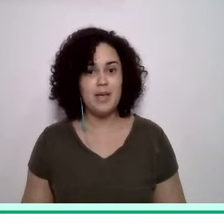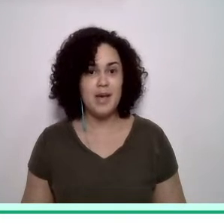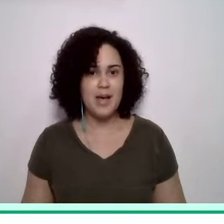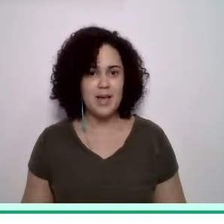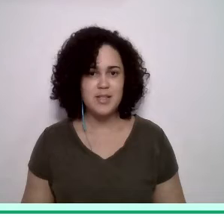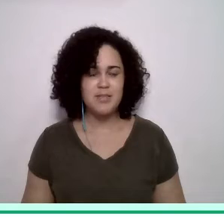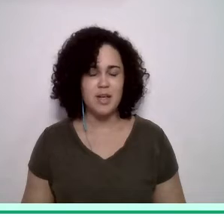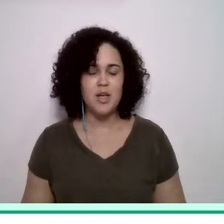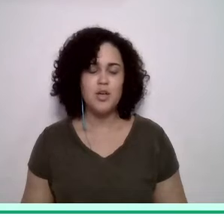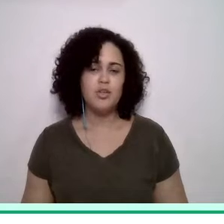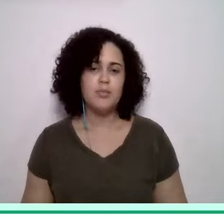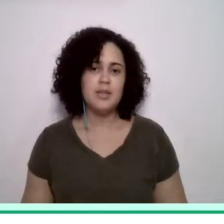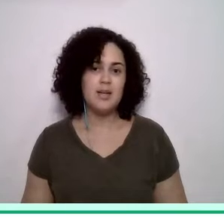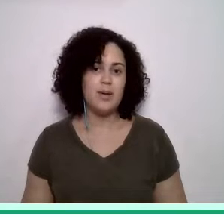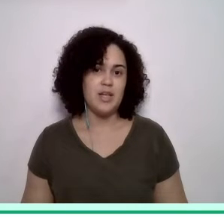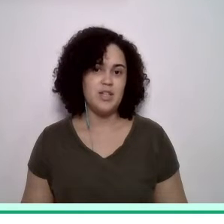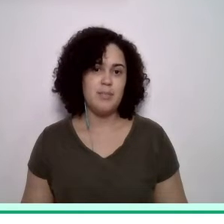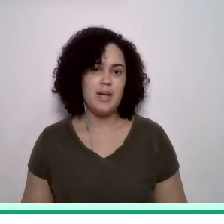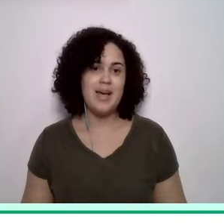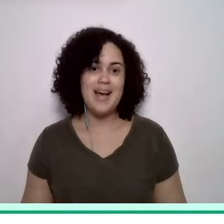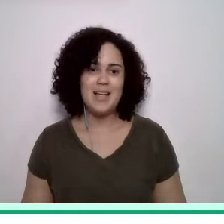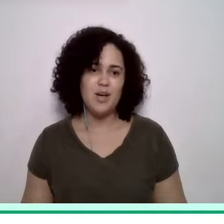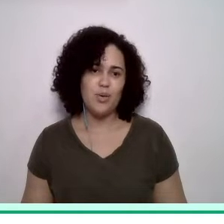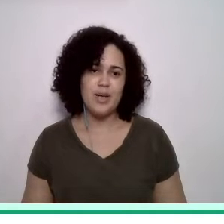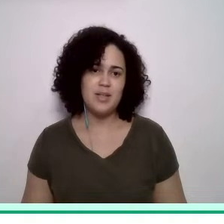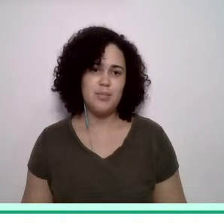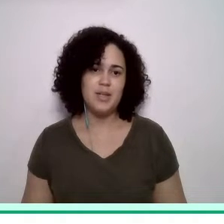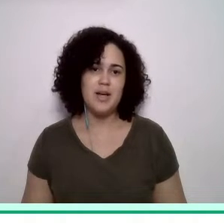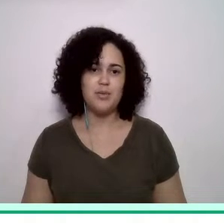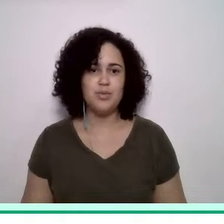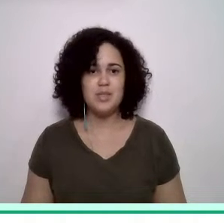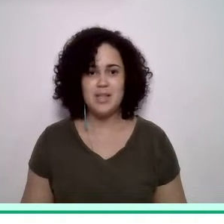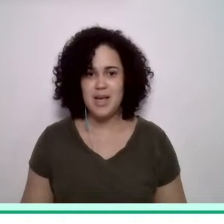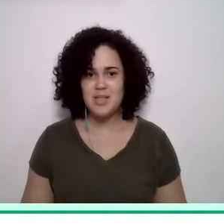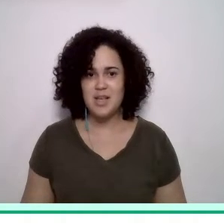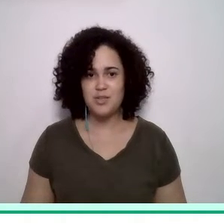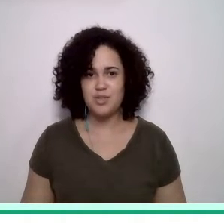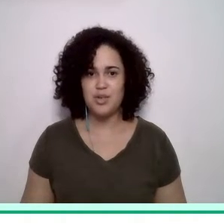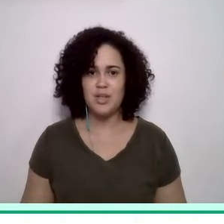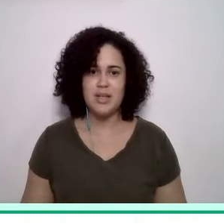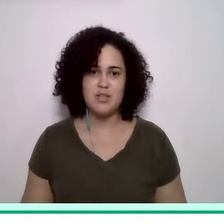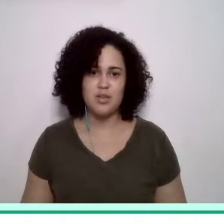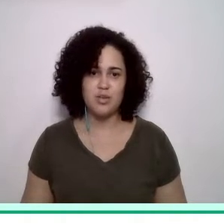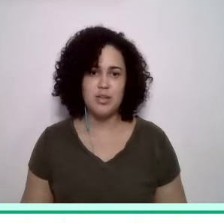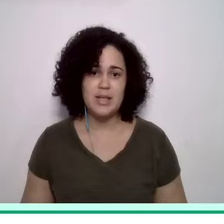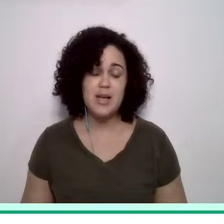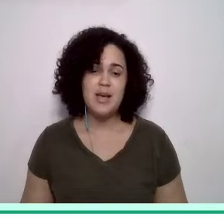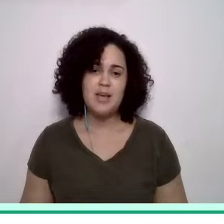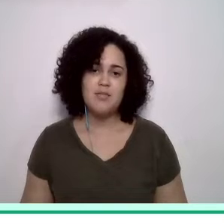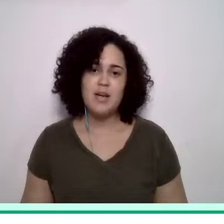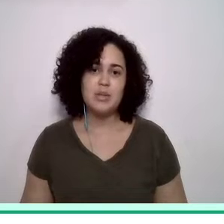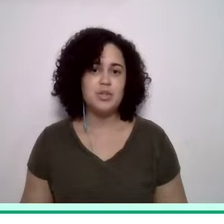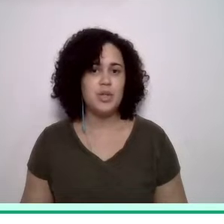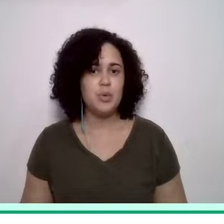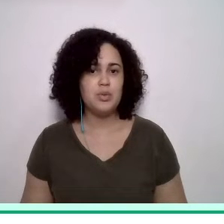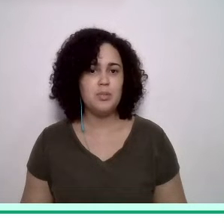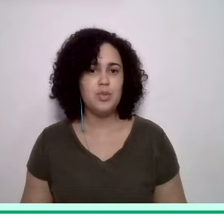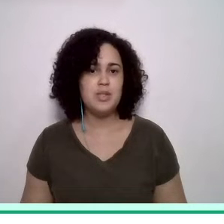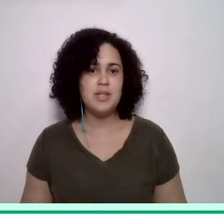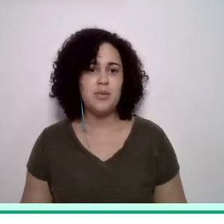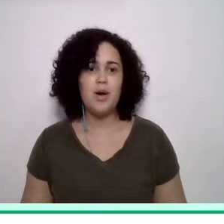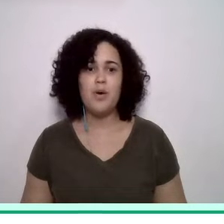LAB e HSV. No modelo RGB, cada cor é atribuída a um dos três eixos de coordenadas ortogonais e variam de